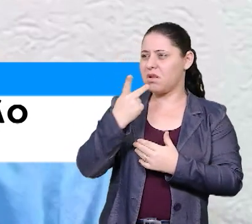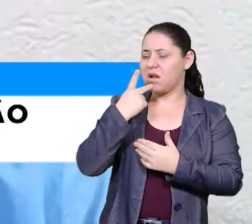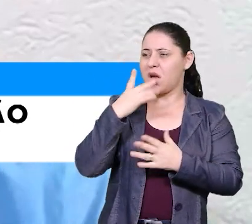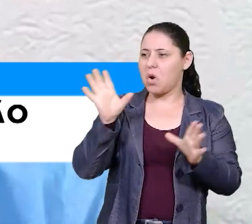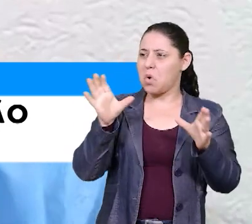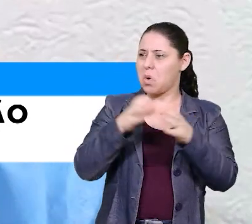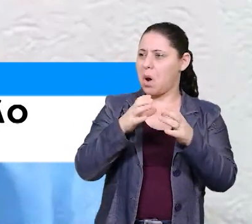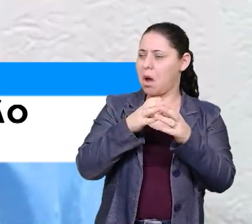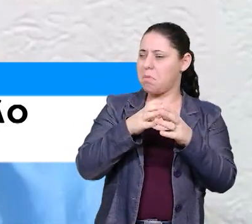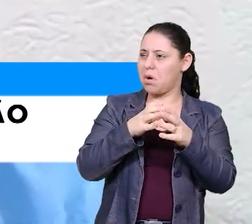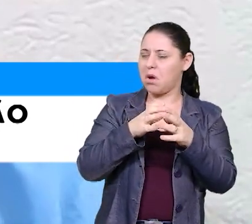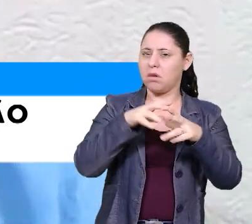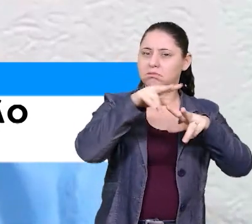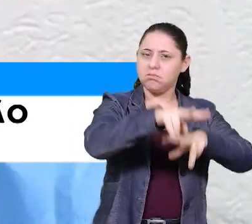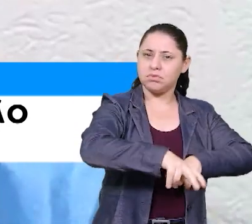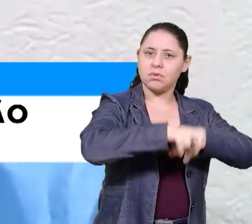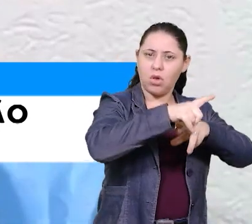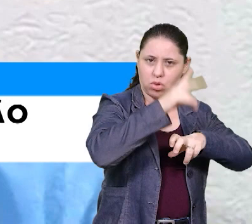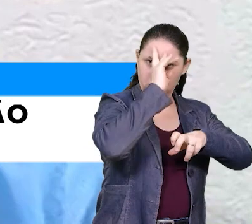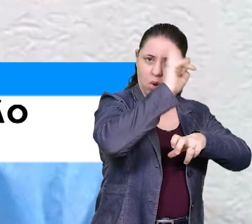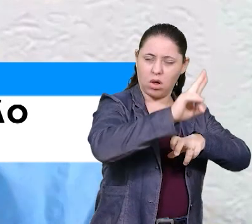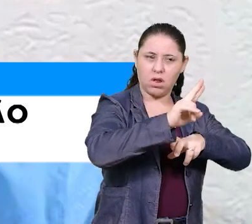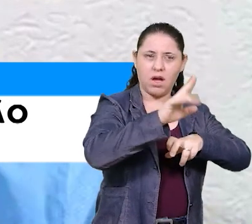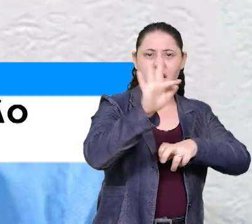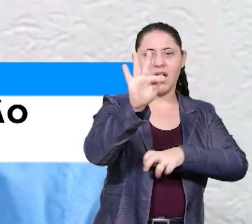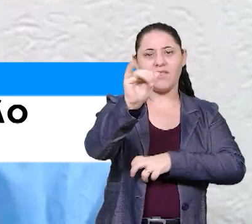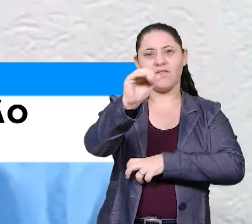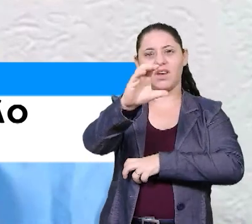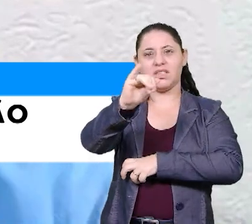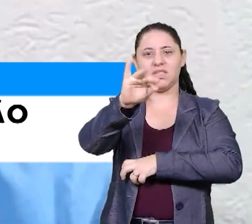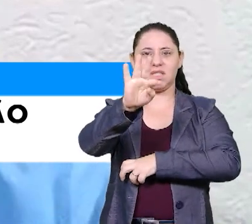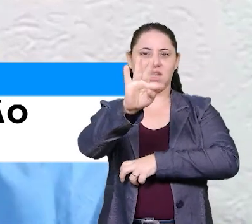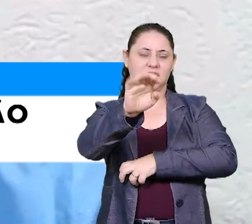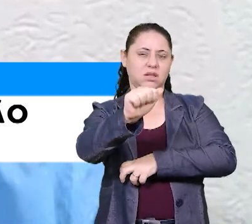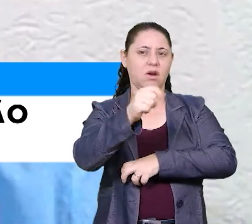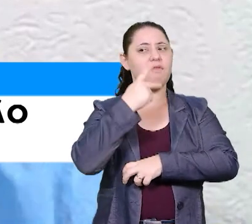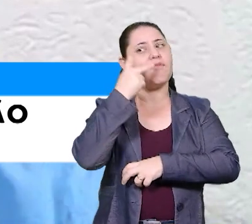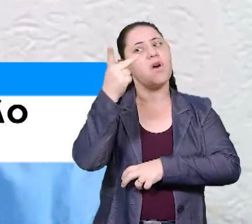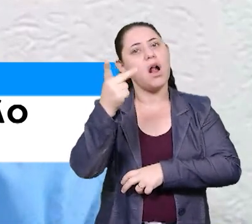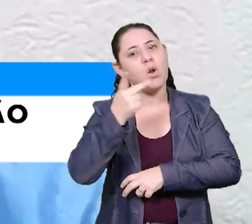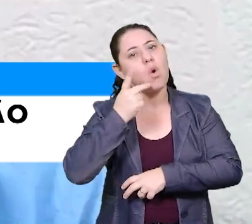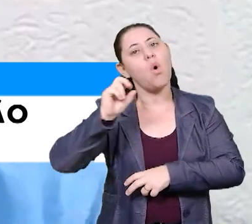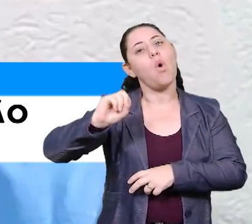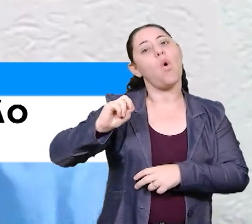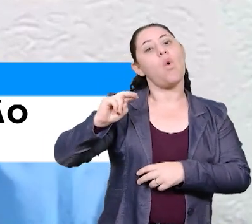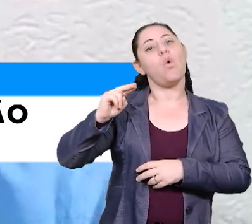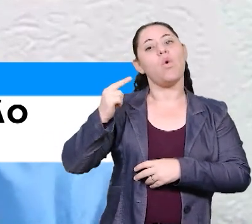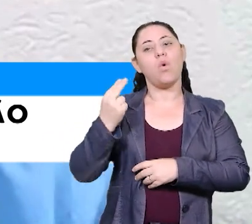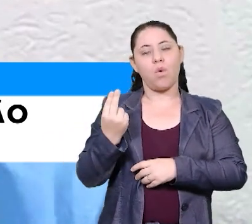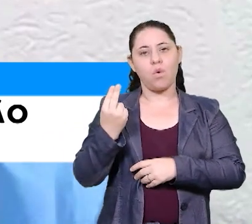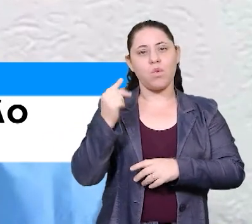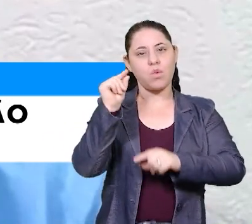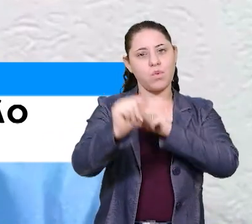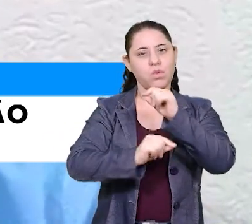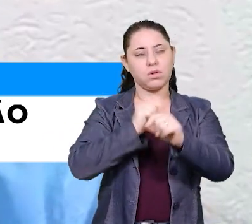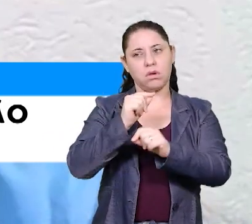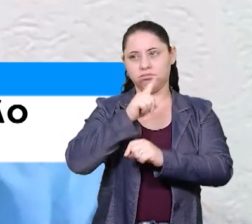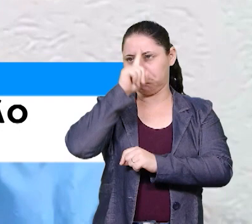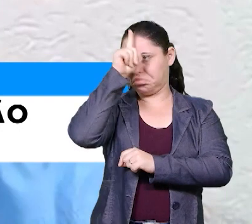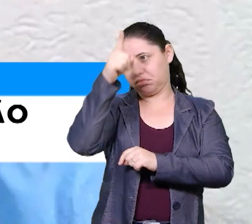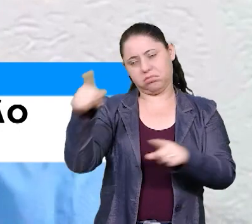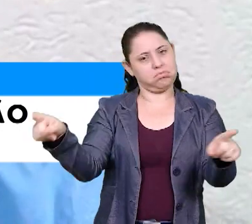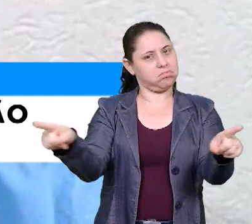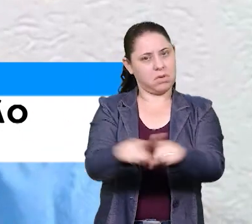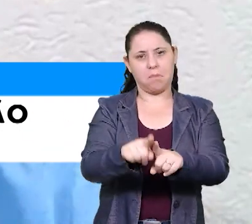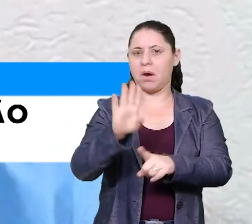Constituição Federal. Então, quando vê dizer que o setor produtivo é fascista, eu não sei se isso ele